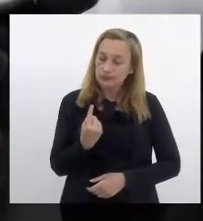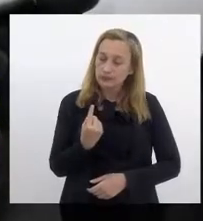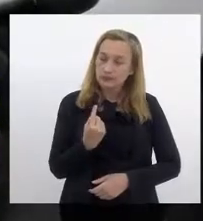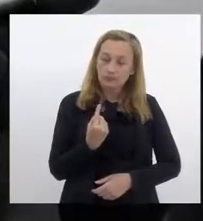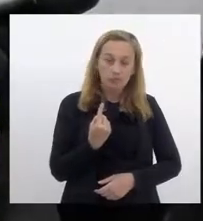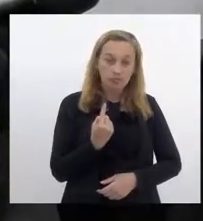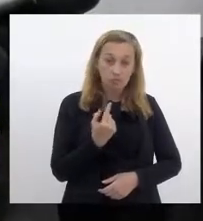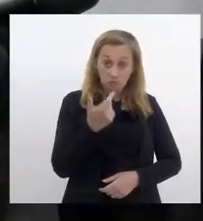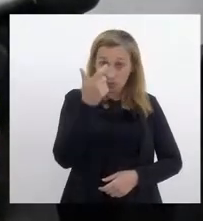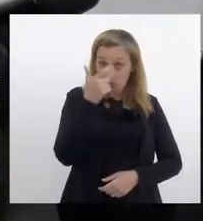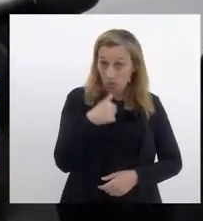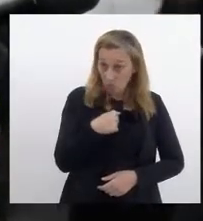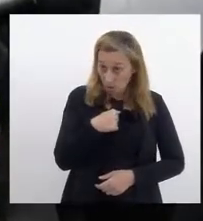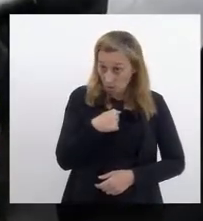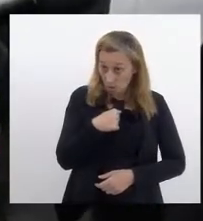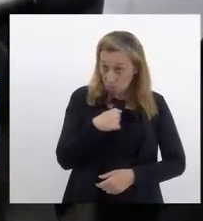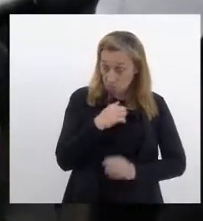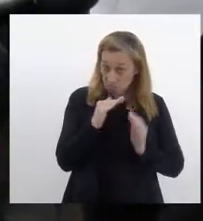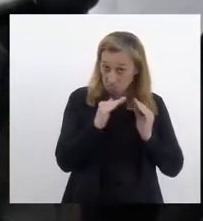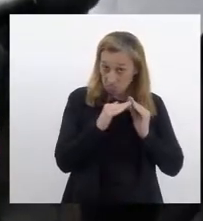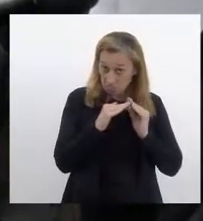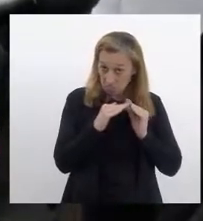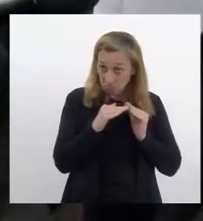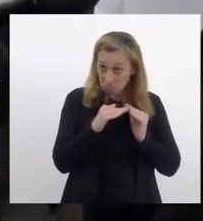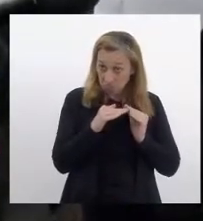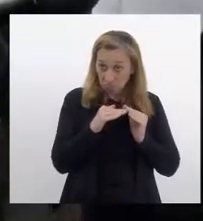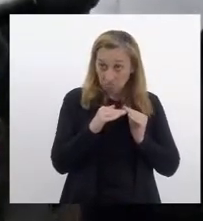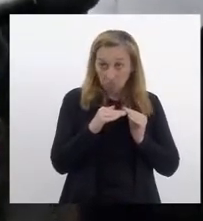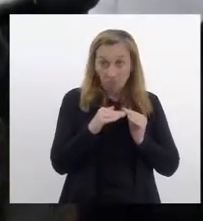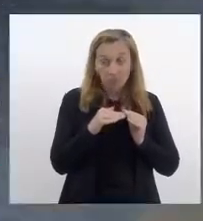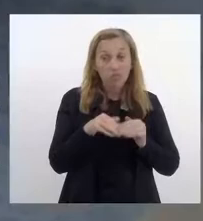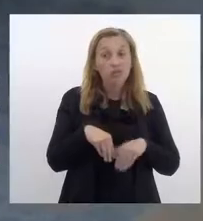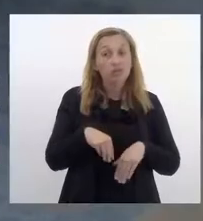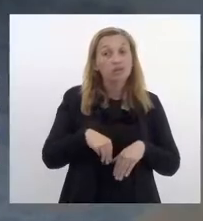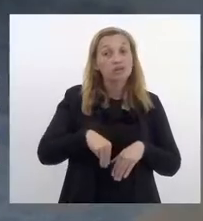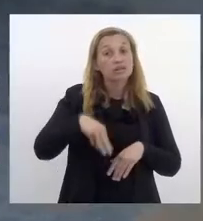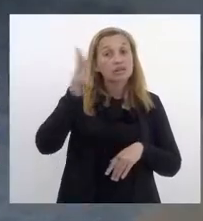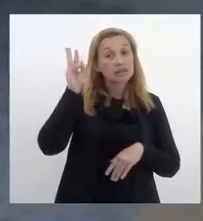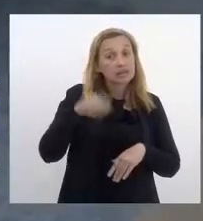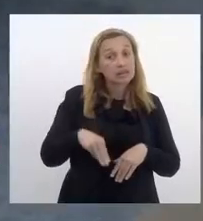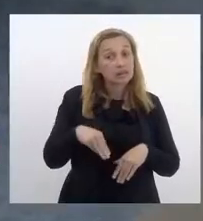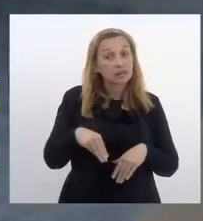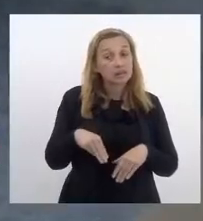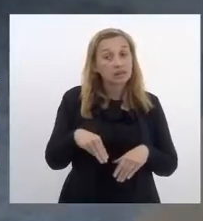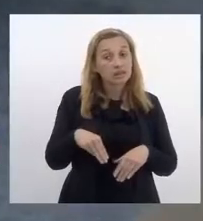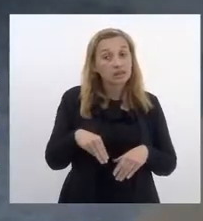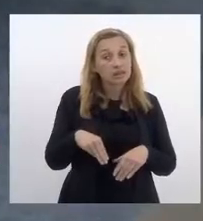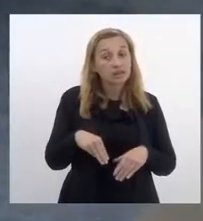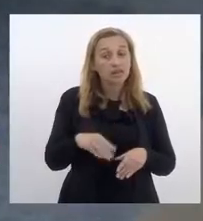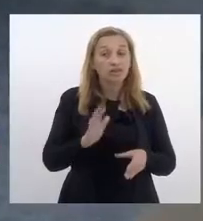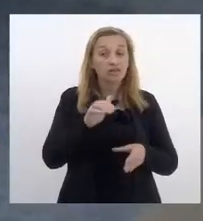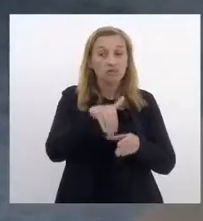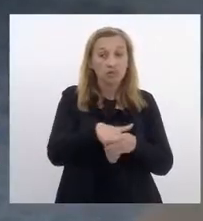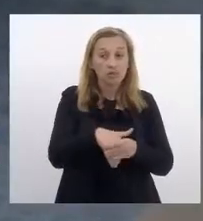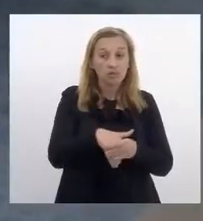Não sou eu, aqui nesta casa, quem catalisa votos da área militar. Não sou